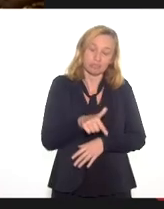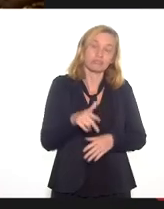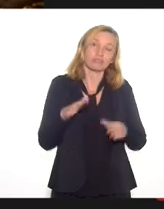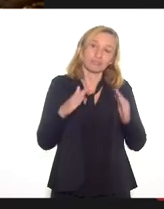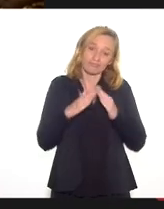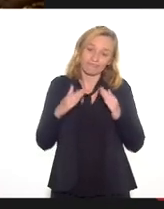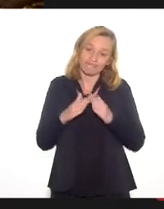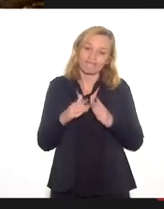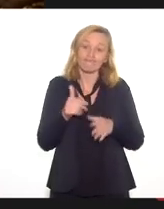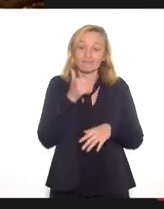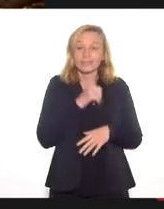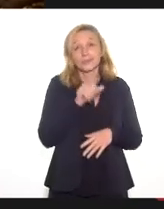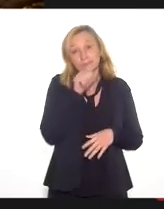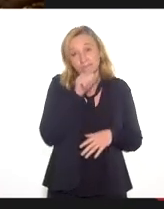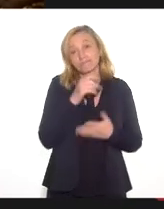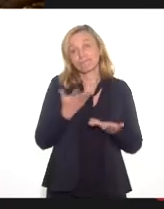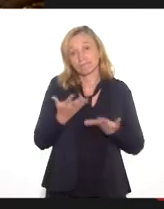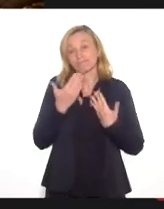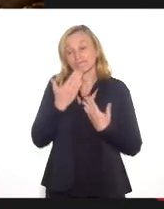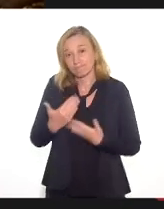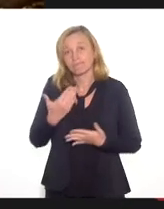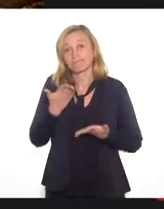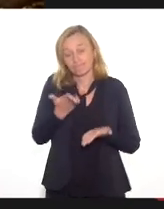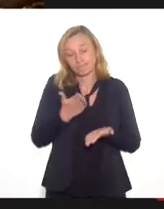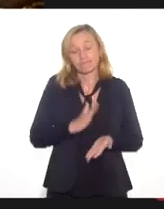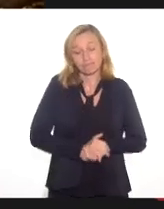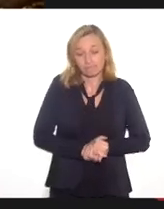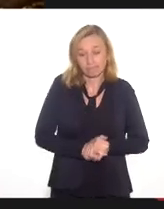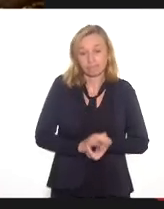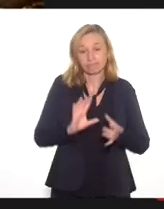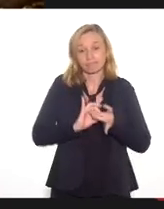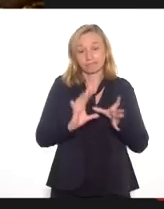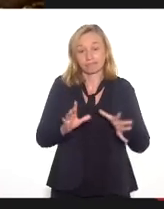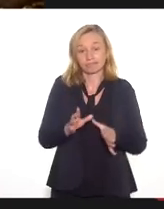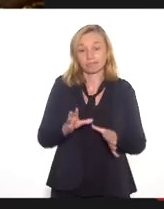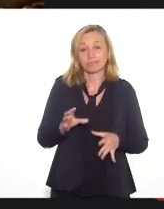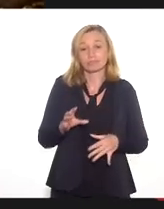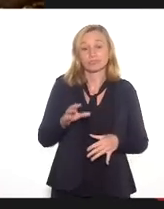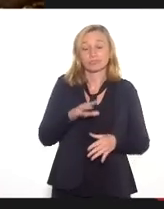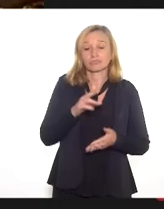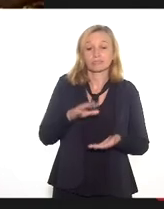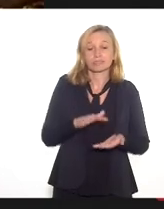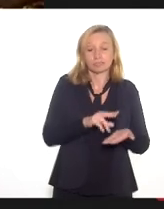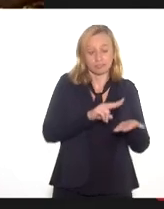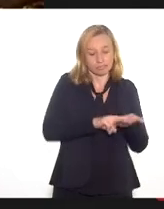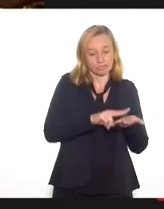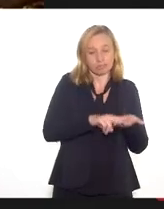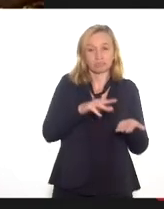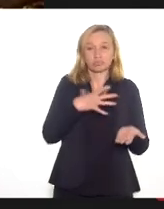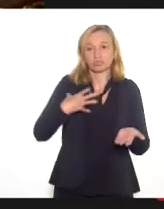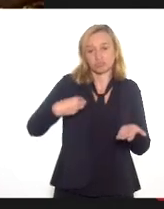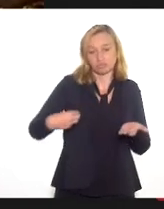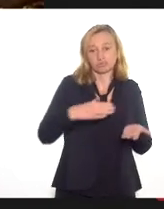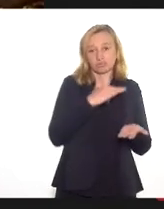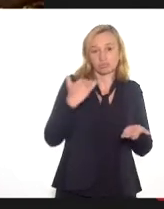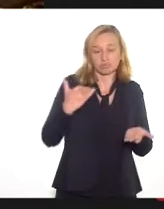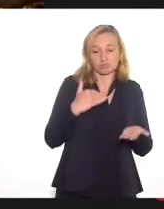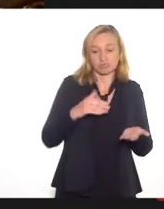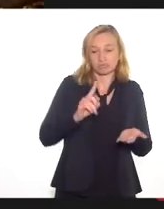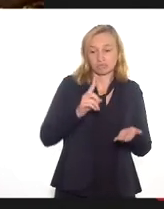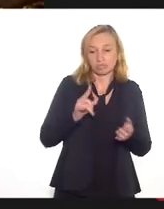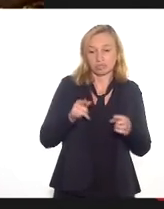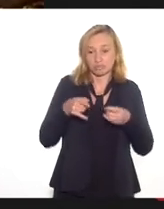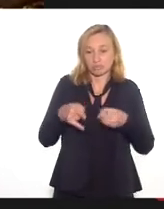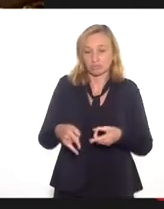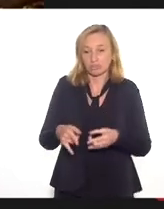casa das mães solicitando aí a liberação dos corpos dos seus filhos para que eles não sejam enterrados